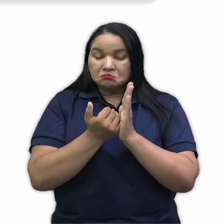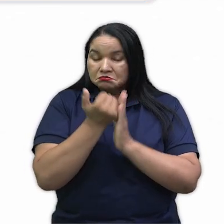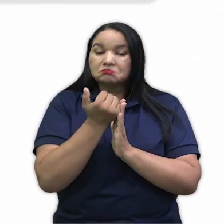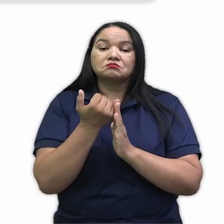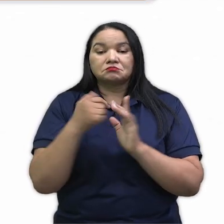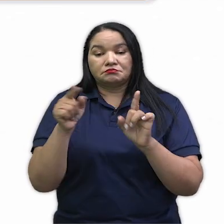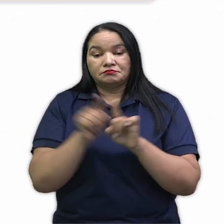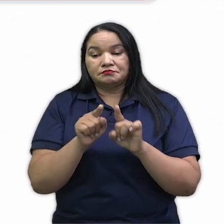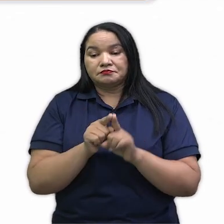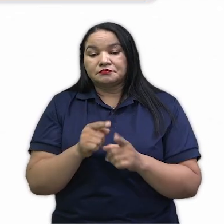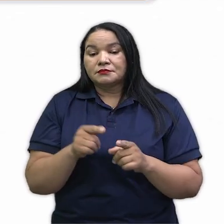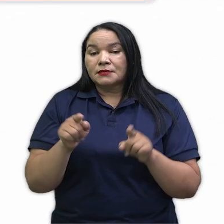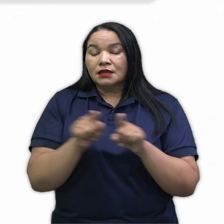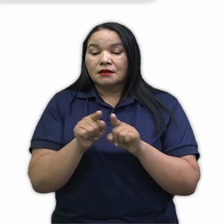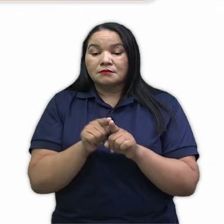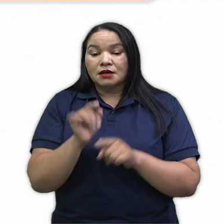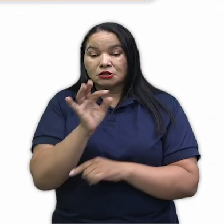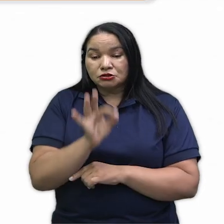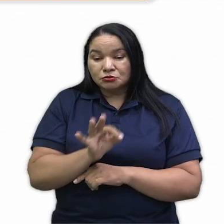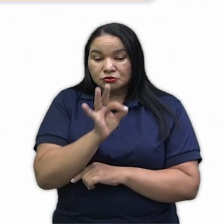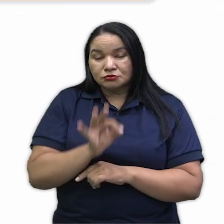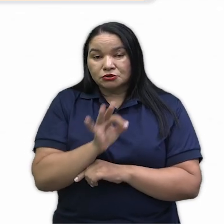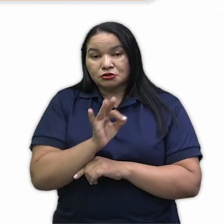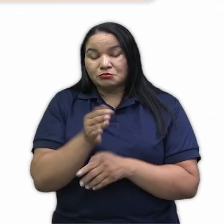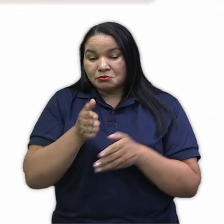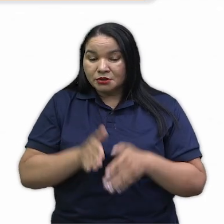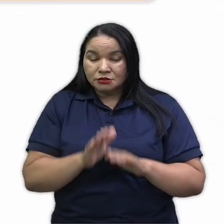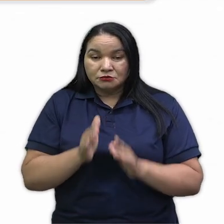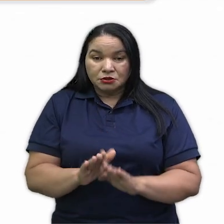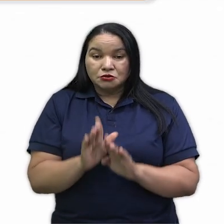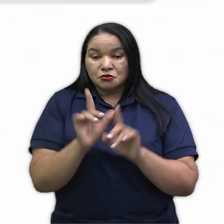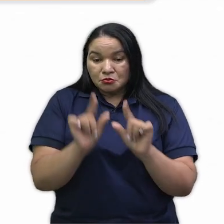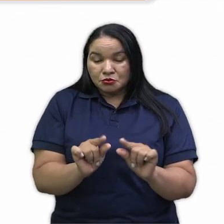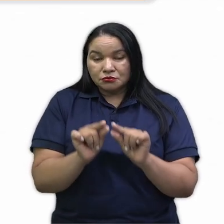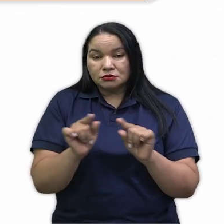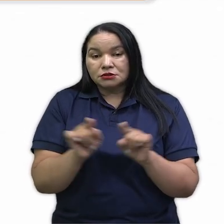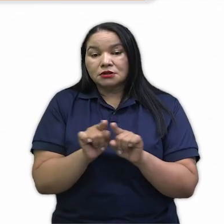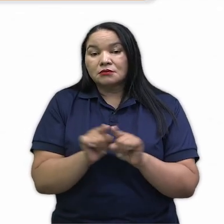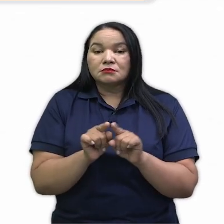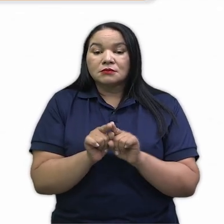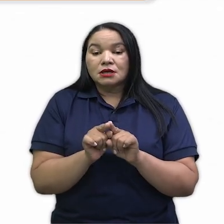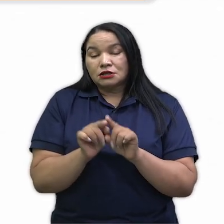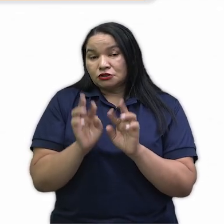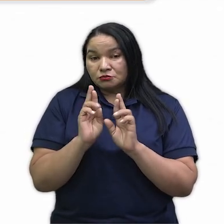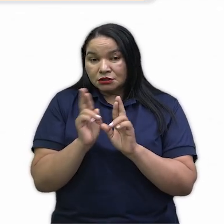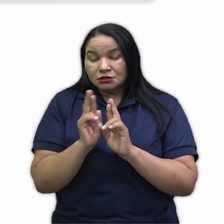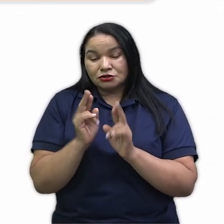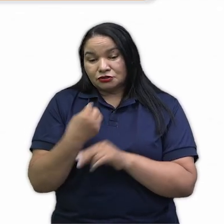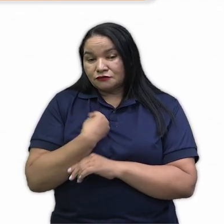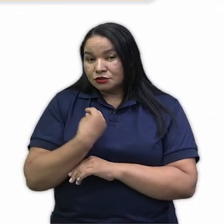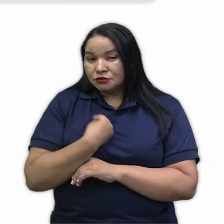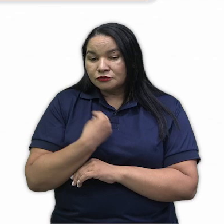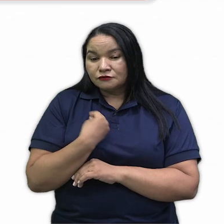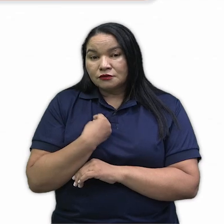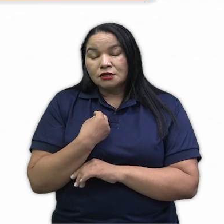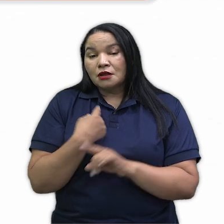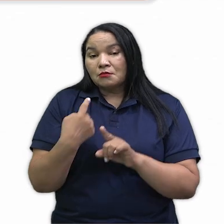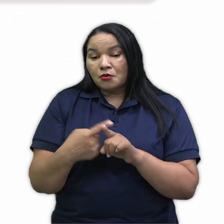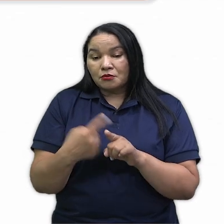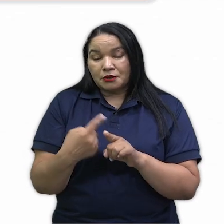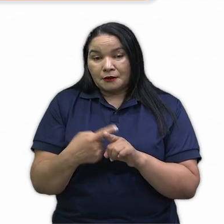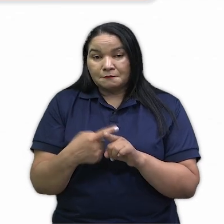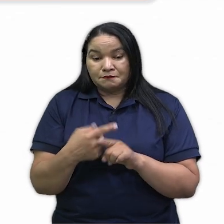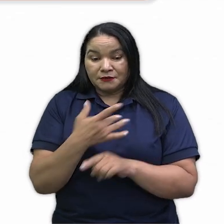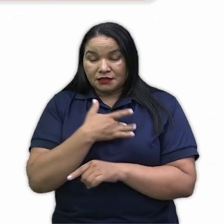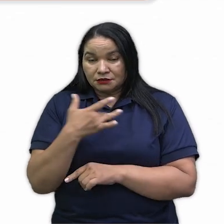vez mais, tá? Resultado aí da diminuição da taxa de natalidade, o aumento na expectativa de